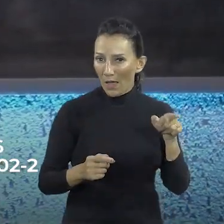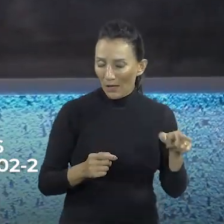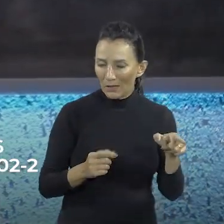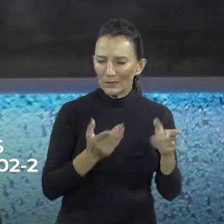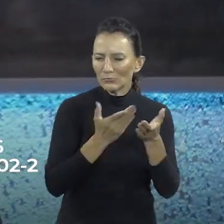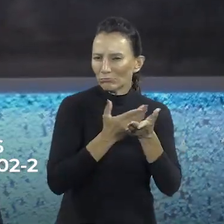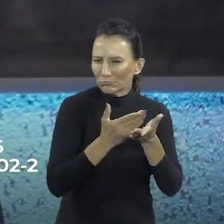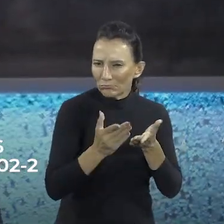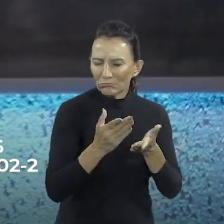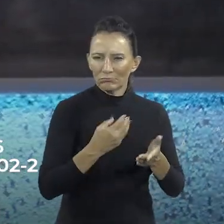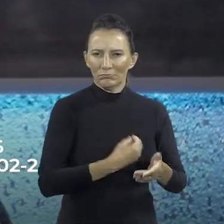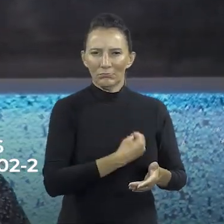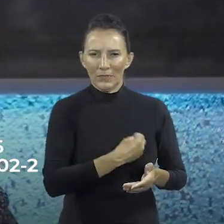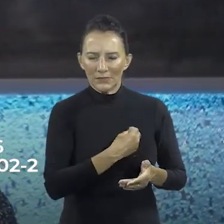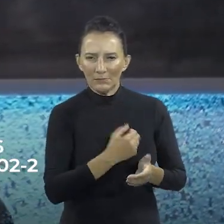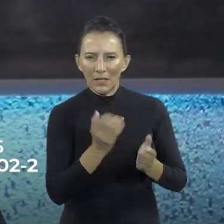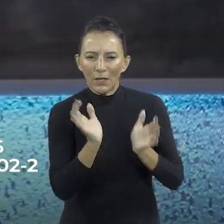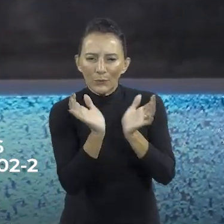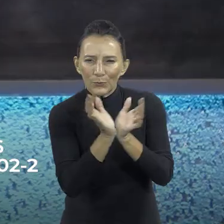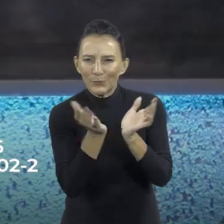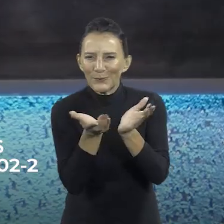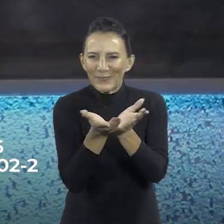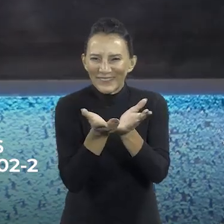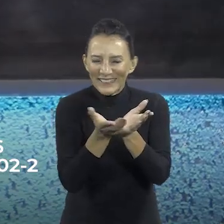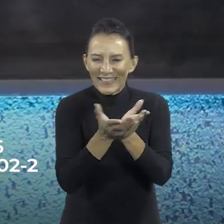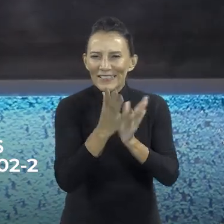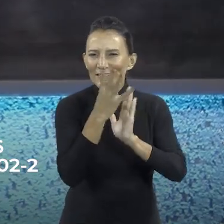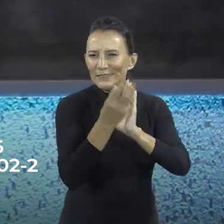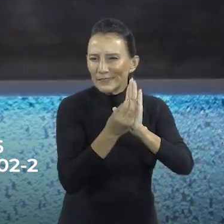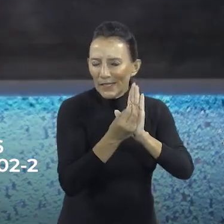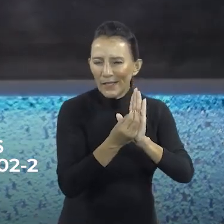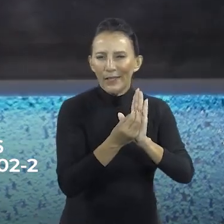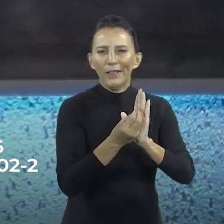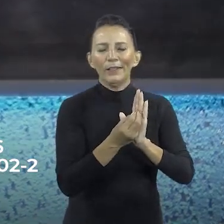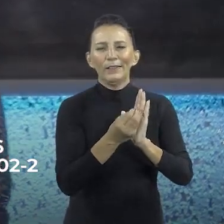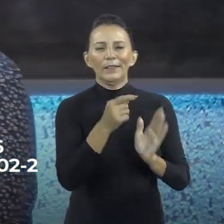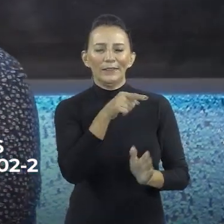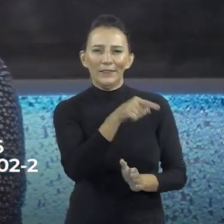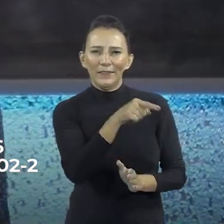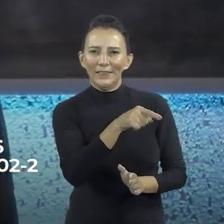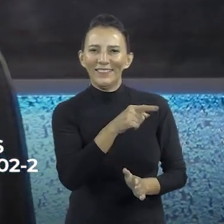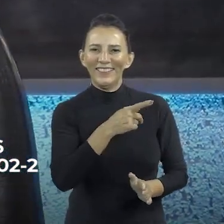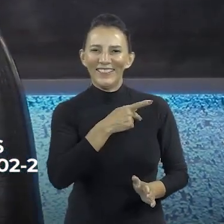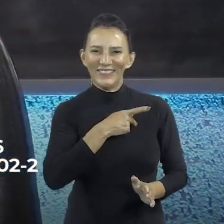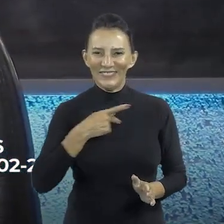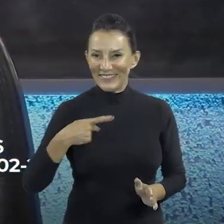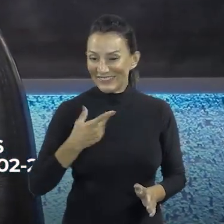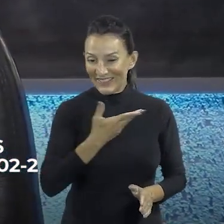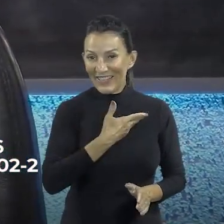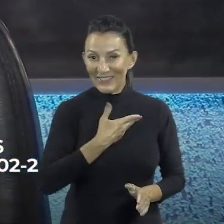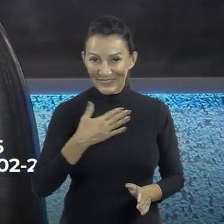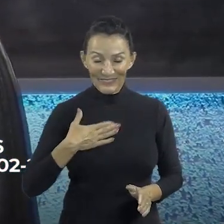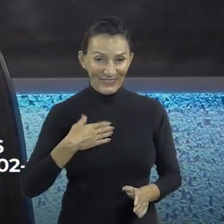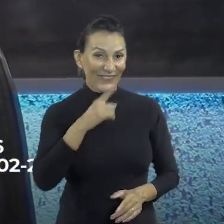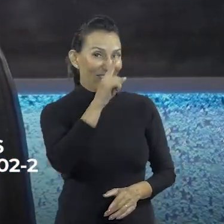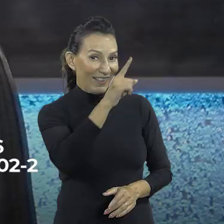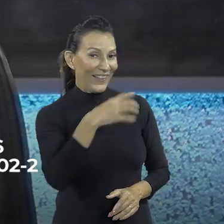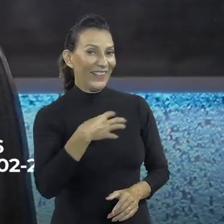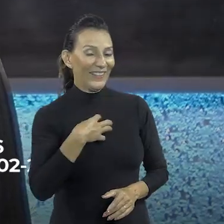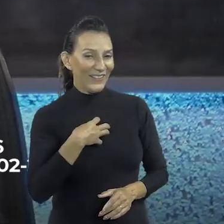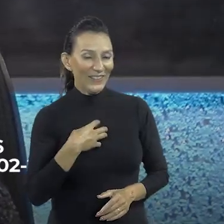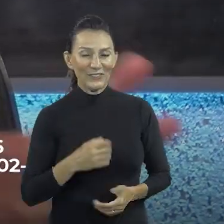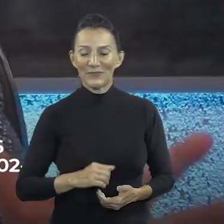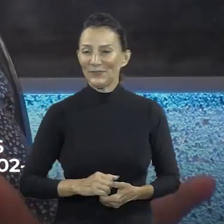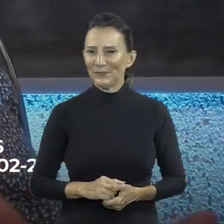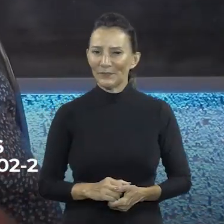a frequentar a célula de um pastor amigo meu, grande pregador lá da Bahia.